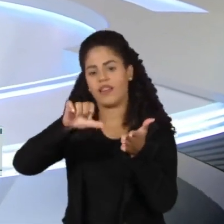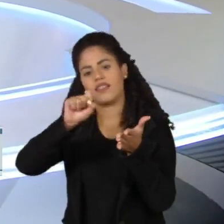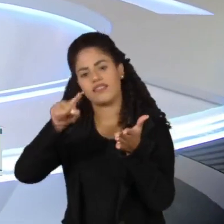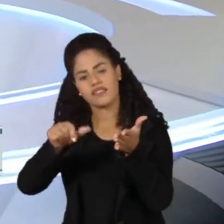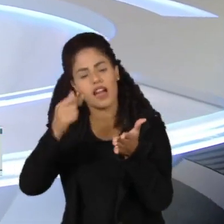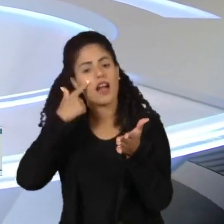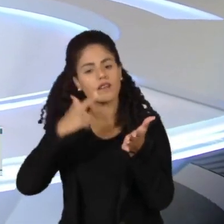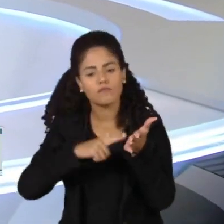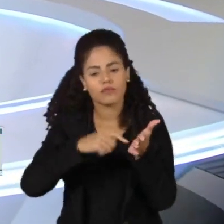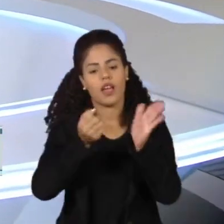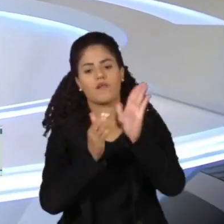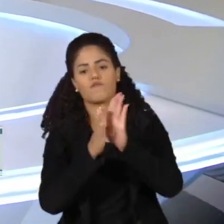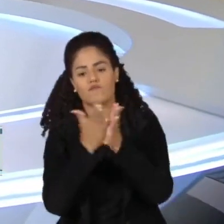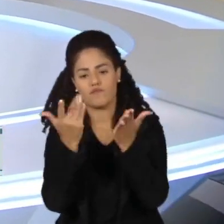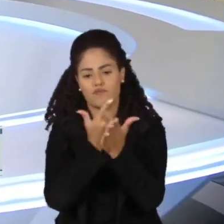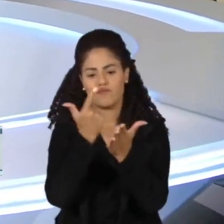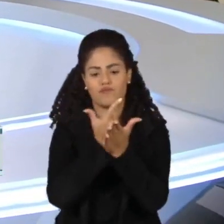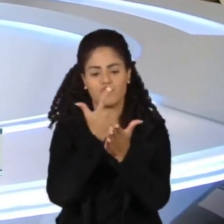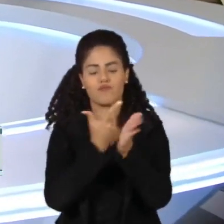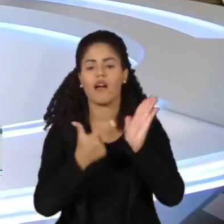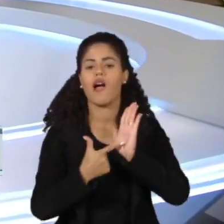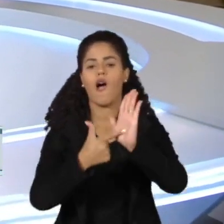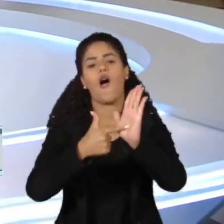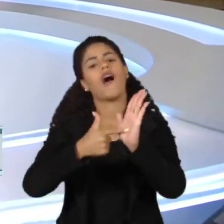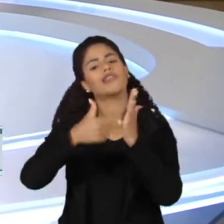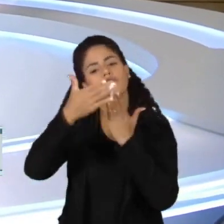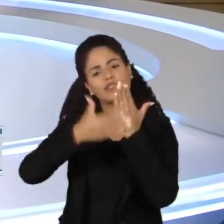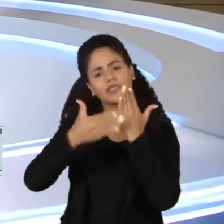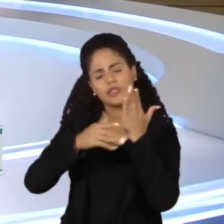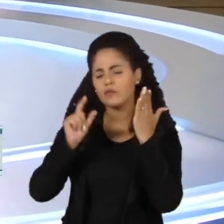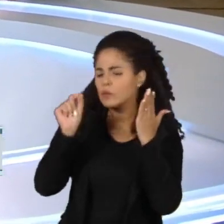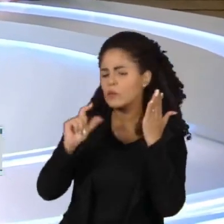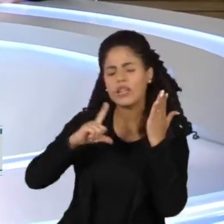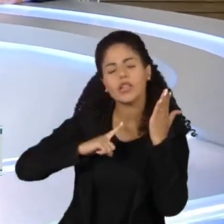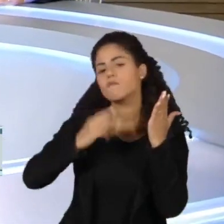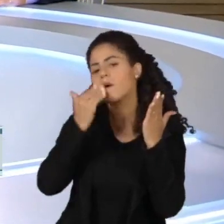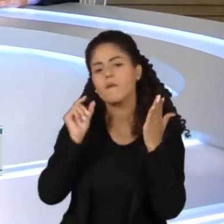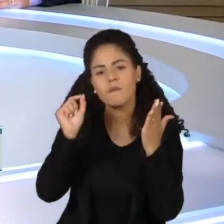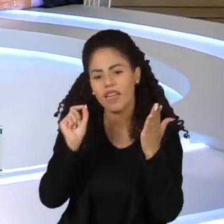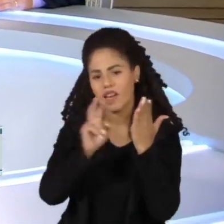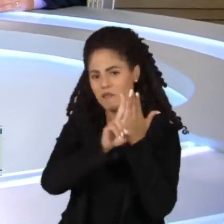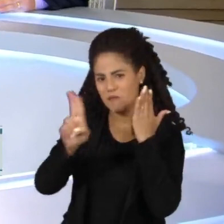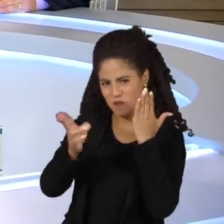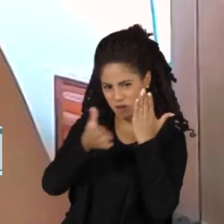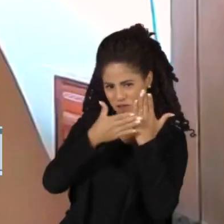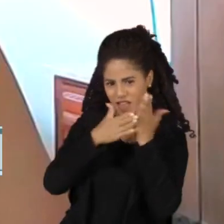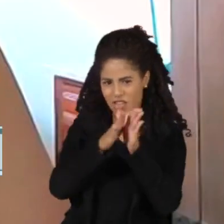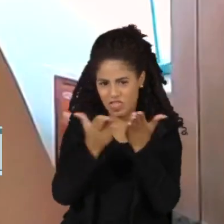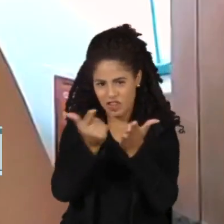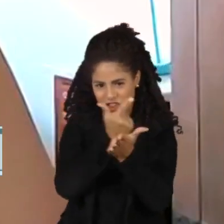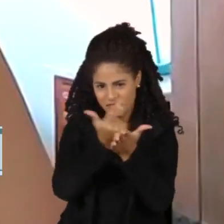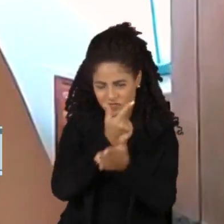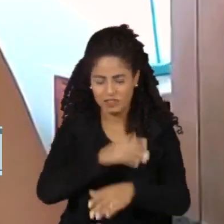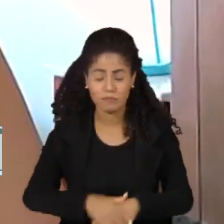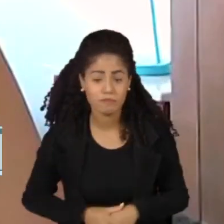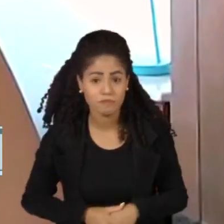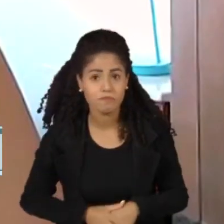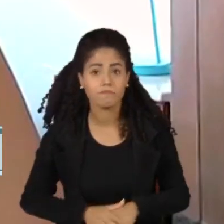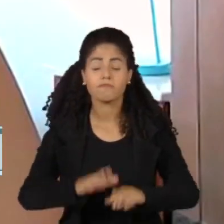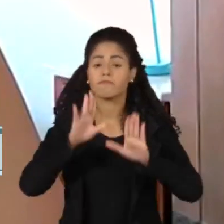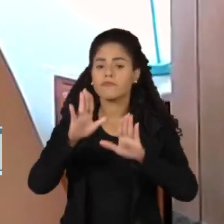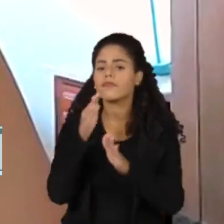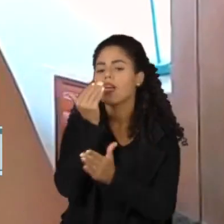Zakzul, lançou o livro O que vai ter para comer? O que você coloca no seu prato pode mudar o planeta. O alimento,